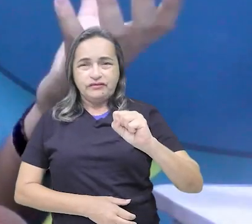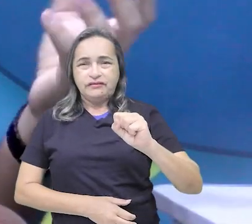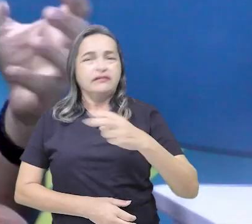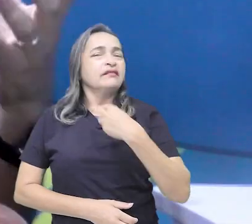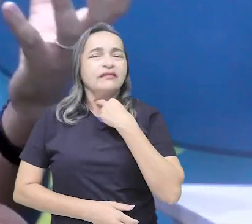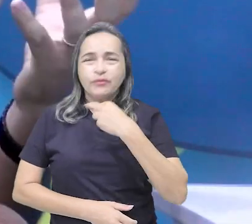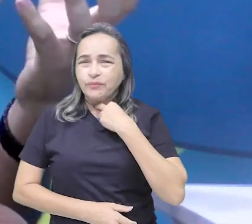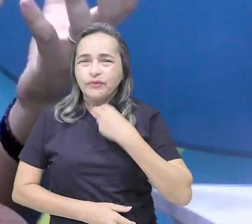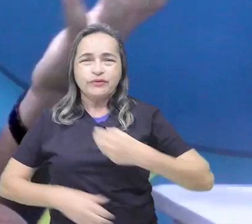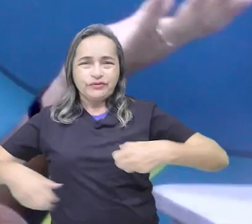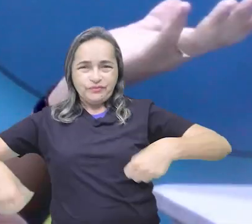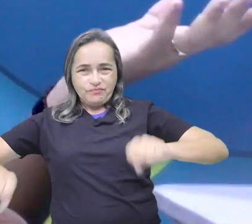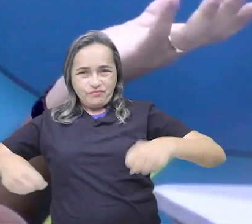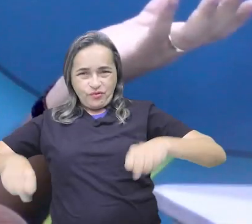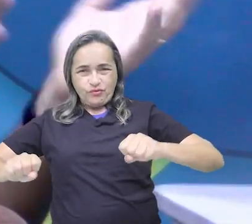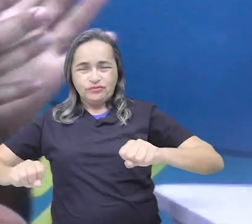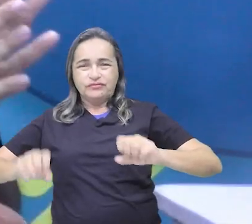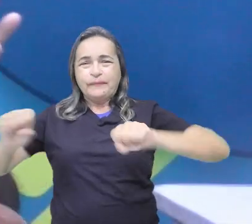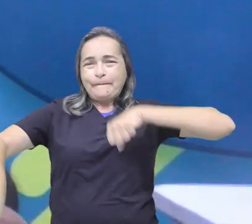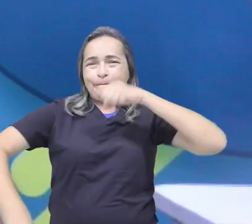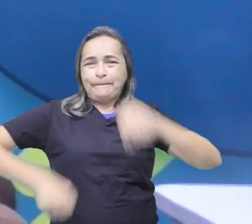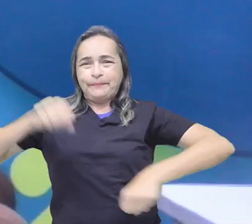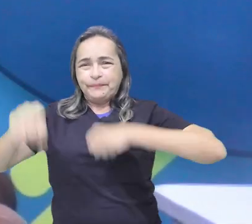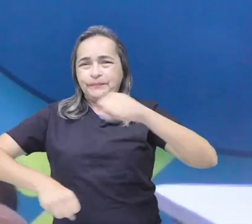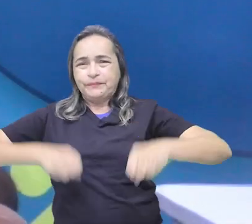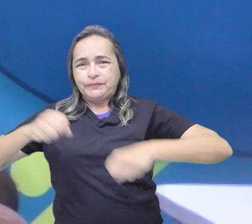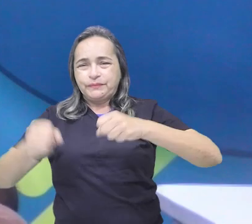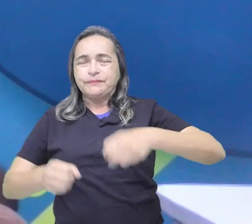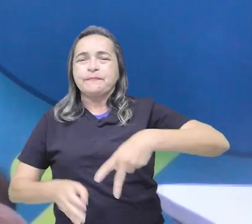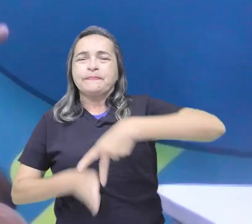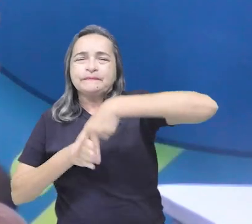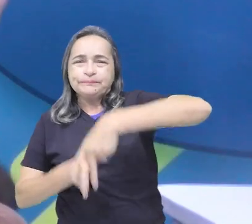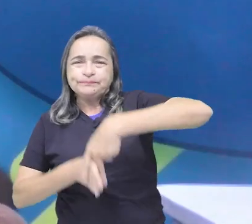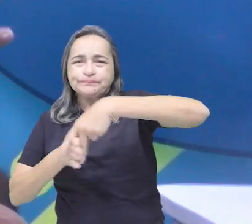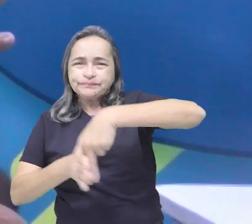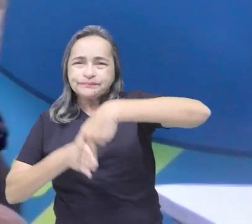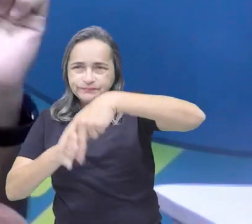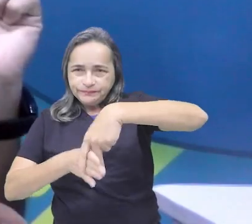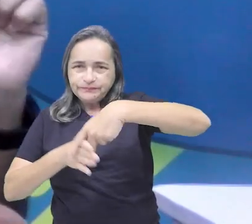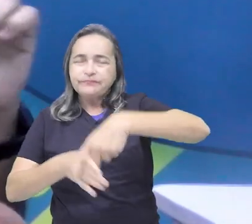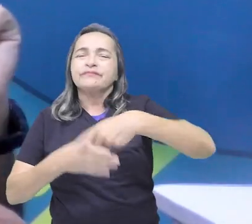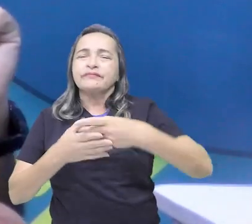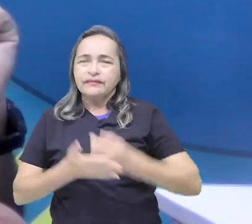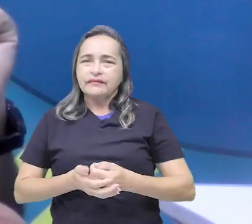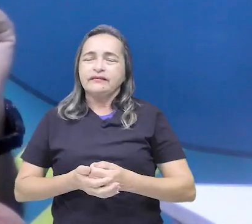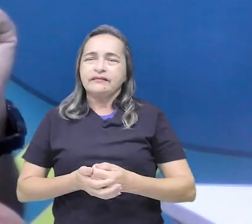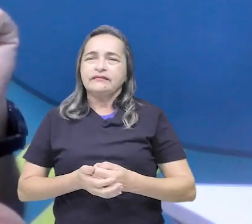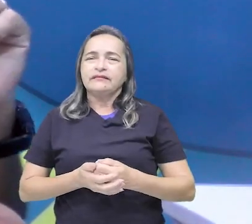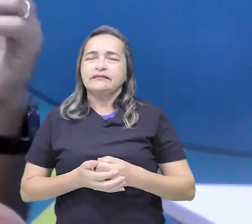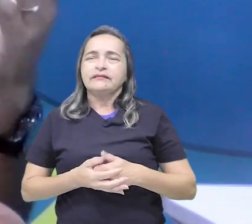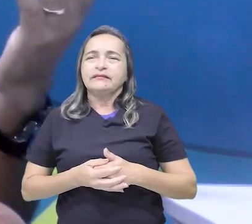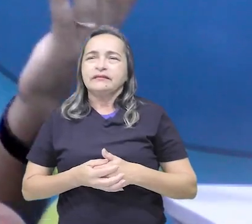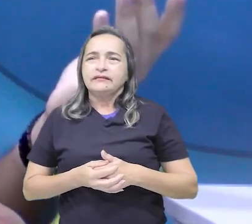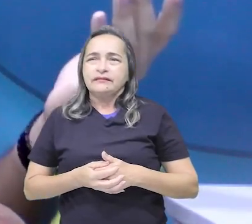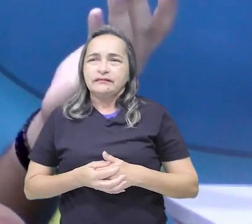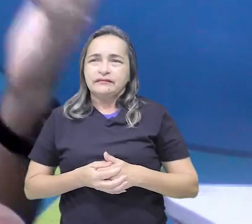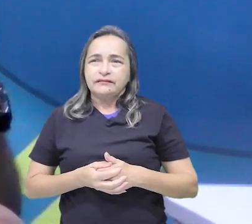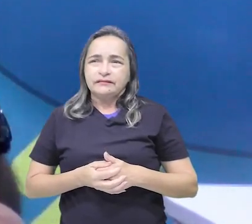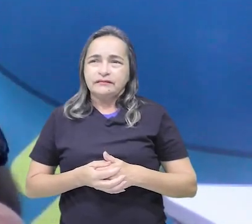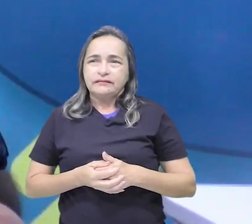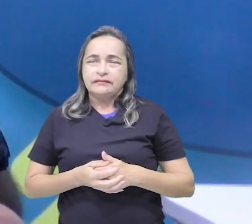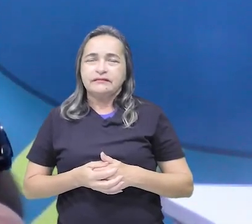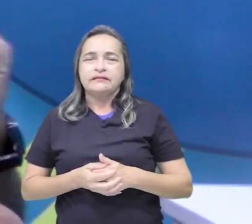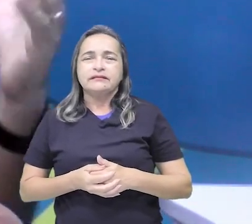andar a moto, bicicleta, algo que faça alguma estimulação nessa base do assoalho pélvico, né?